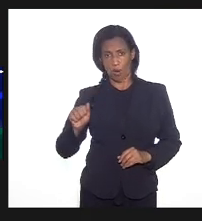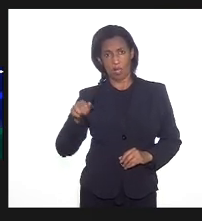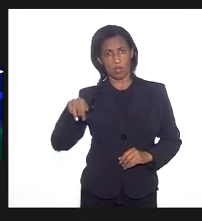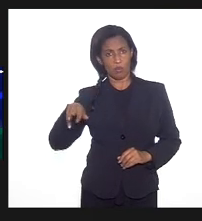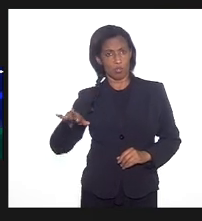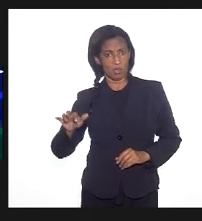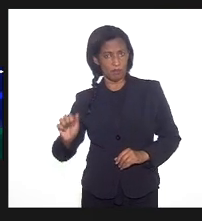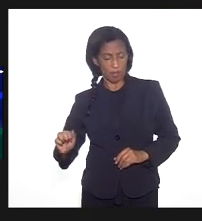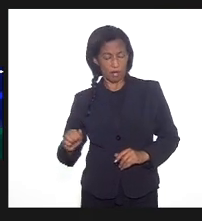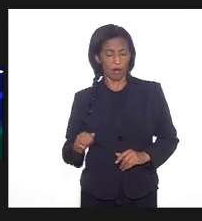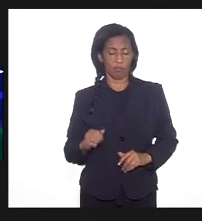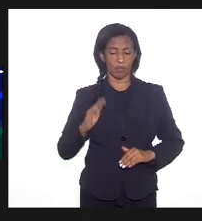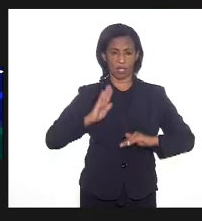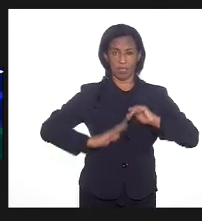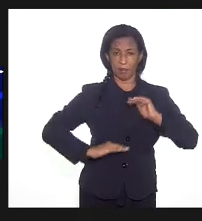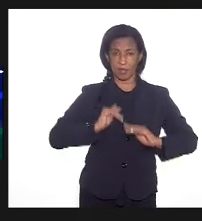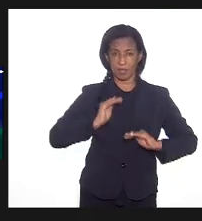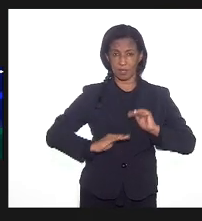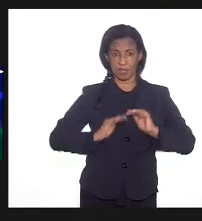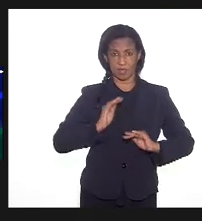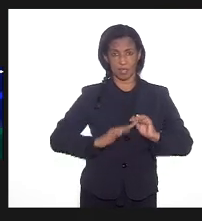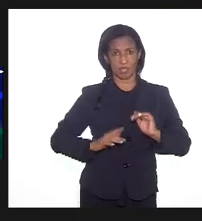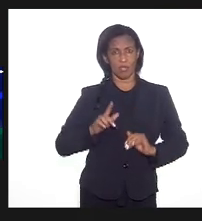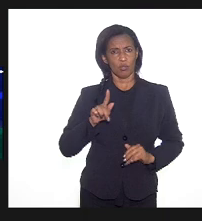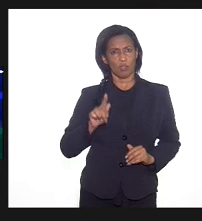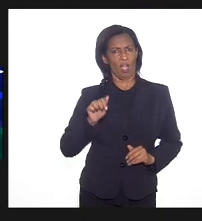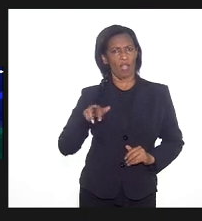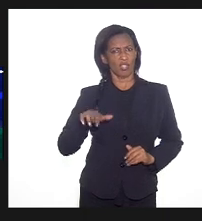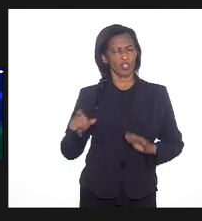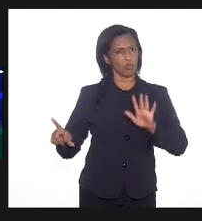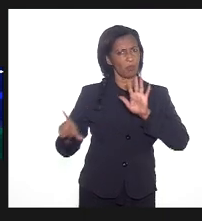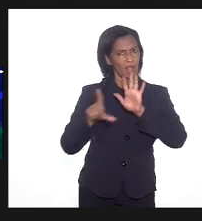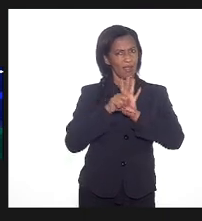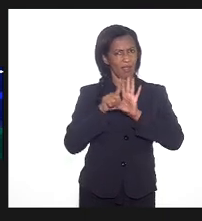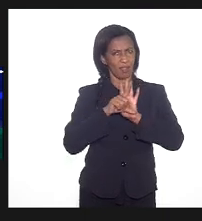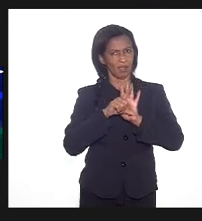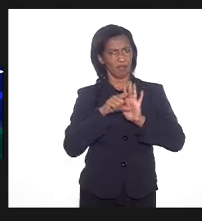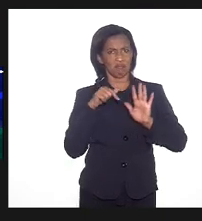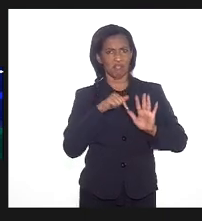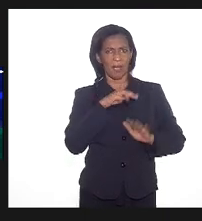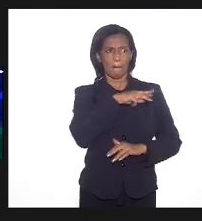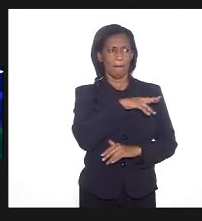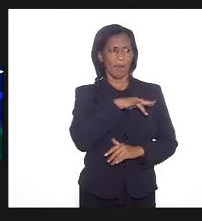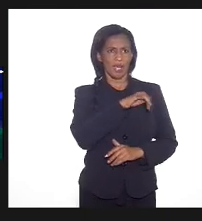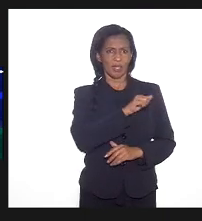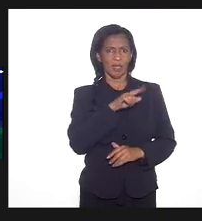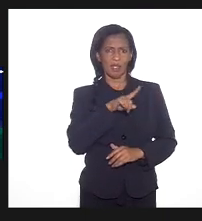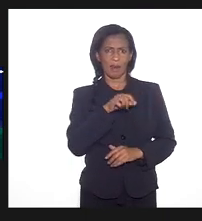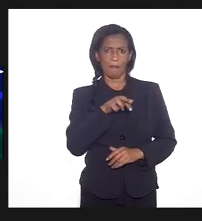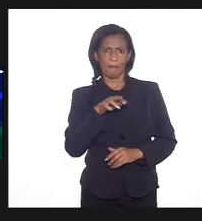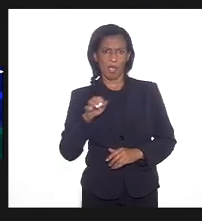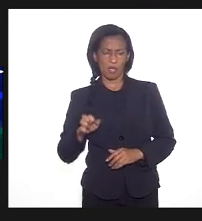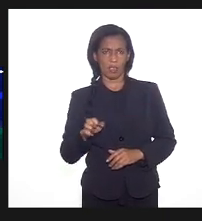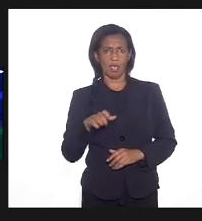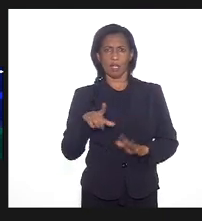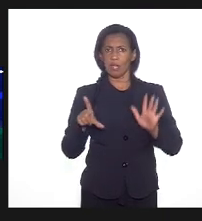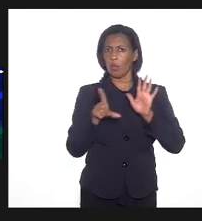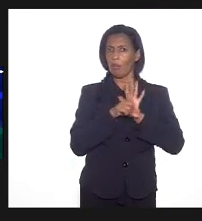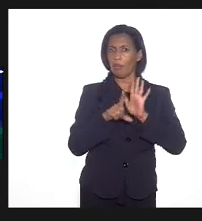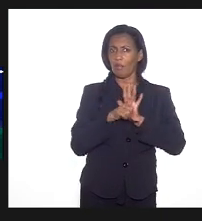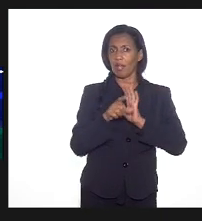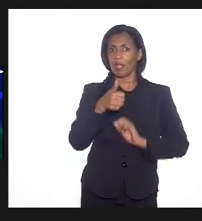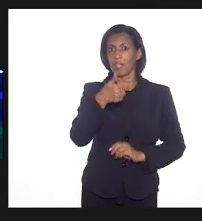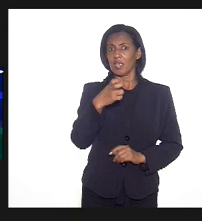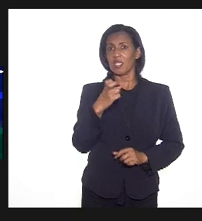da capacitação dos agentes da guarda municipal numa lei, que é a lei Maria da Penha, que é uma lei que já tem